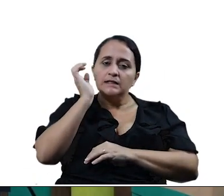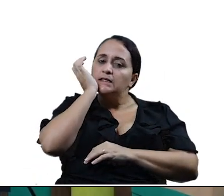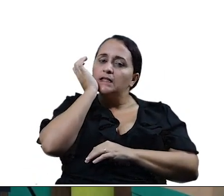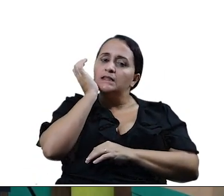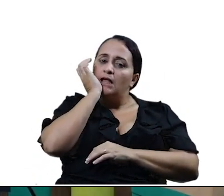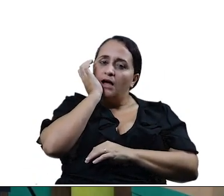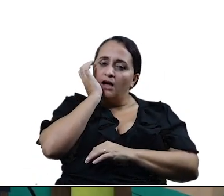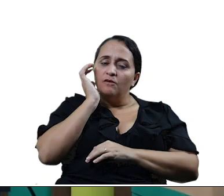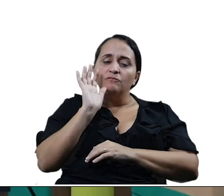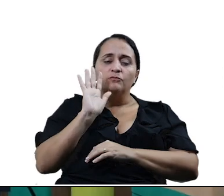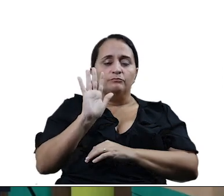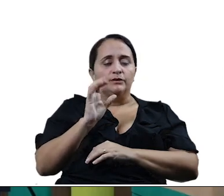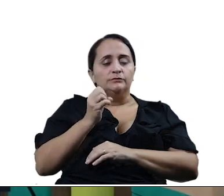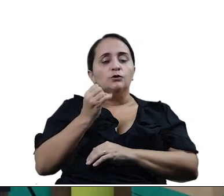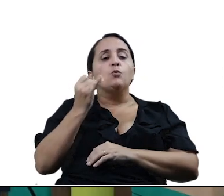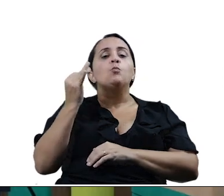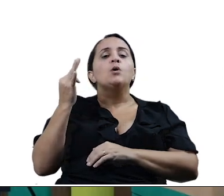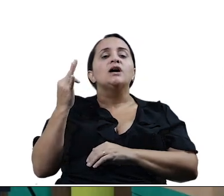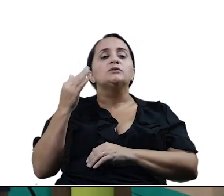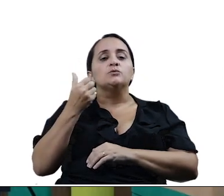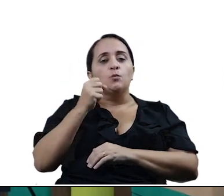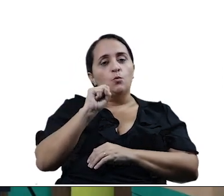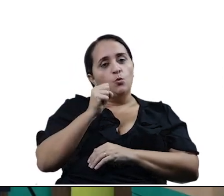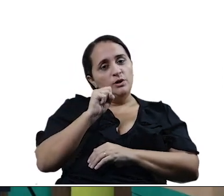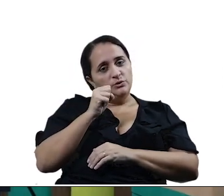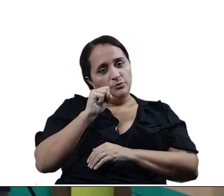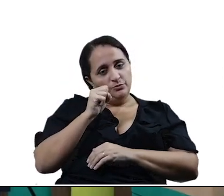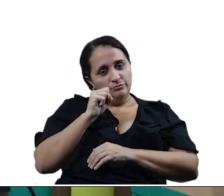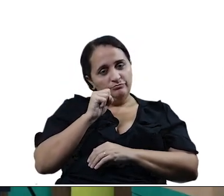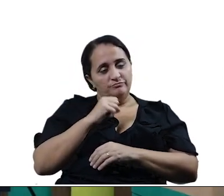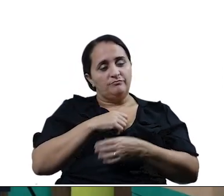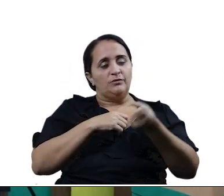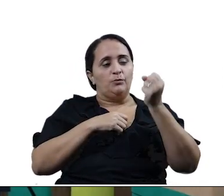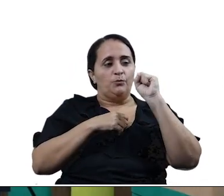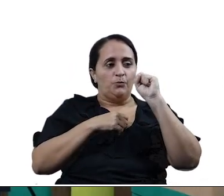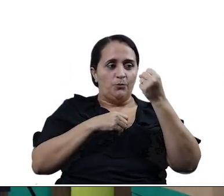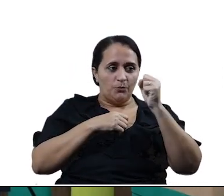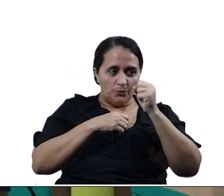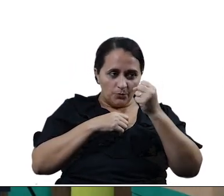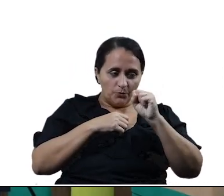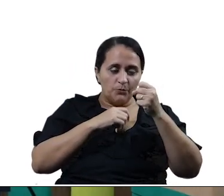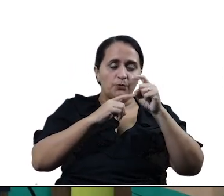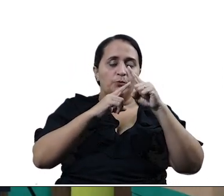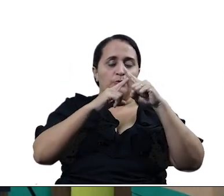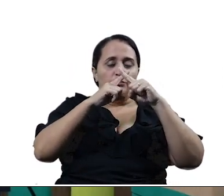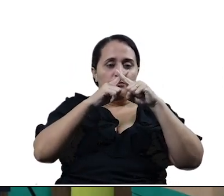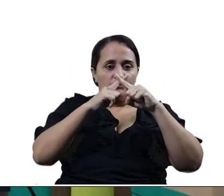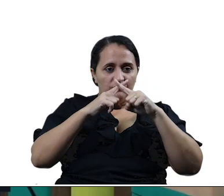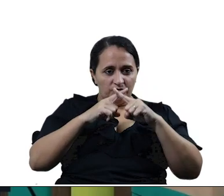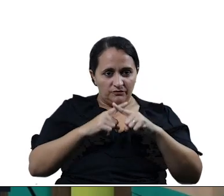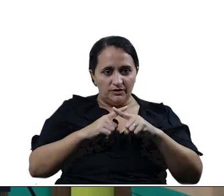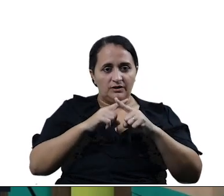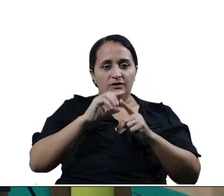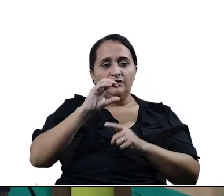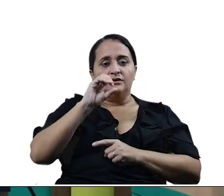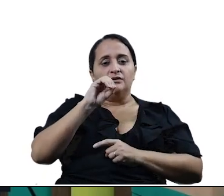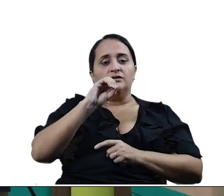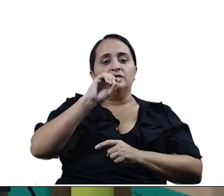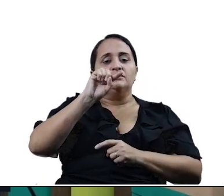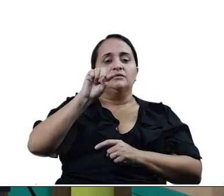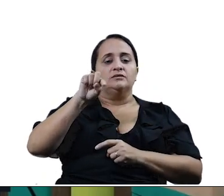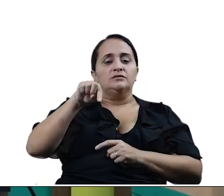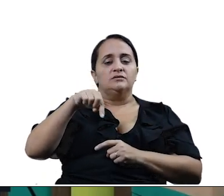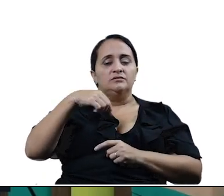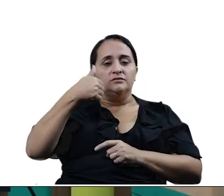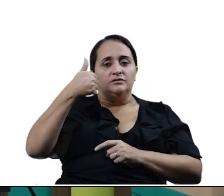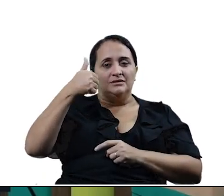5, 6, 7, 8. 8 moedas de 10 centavos. 8 moedas de